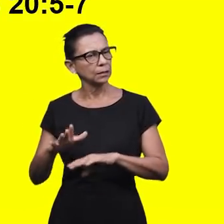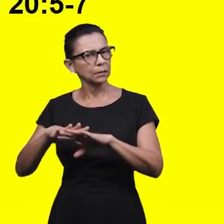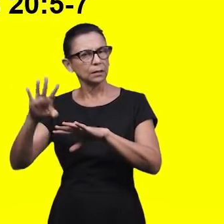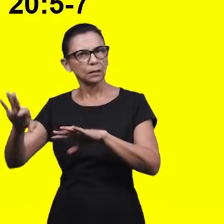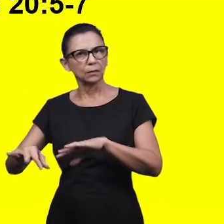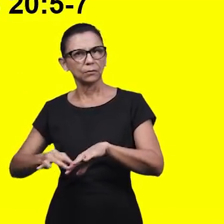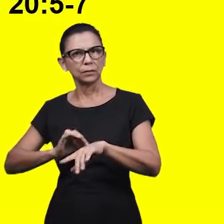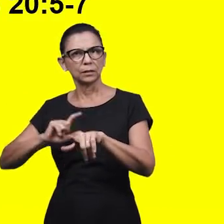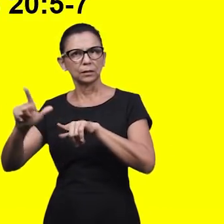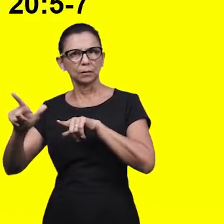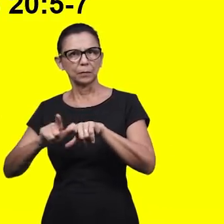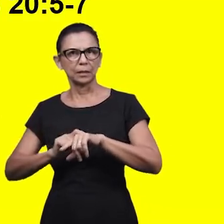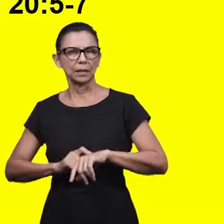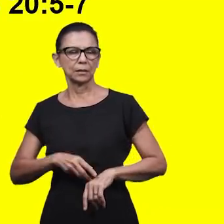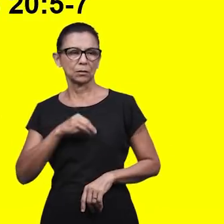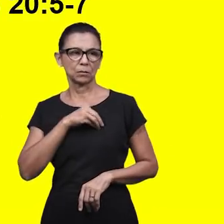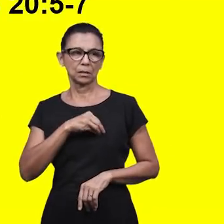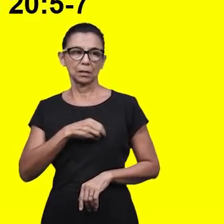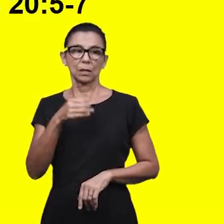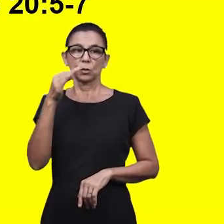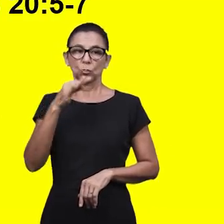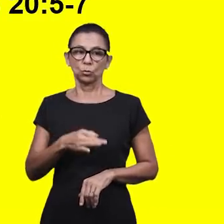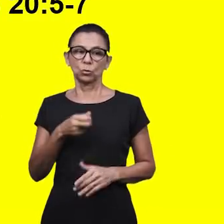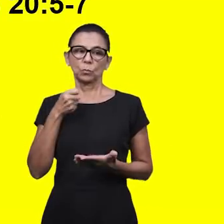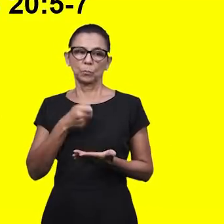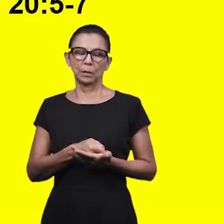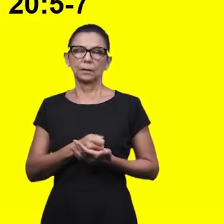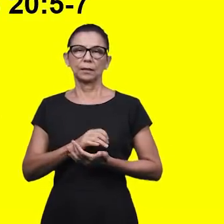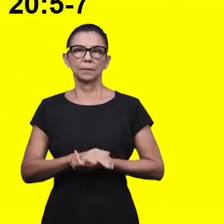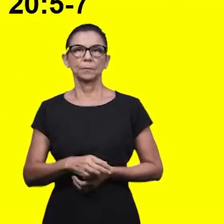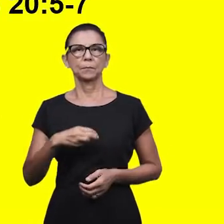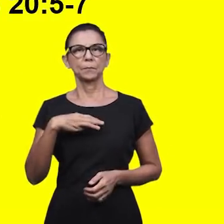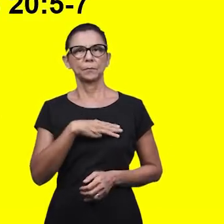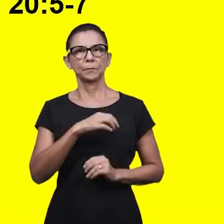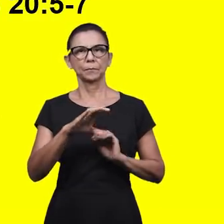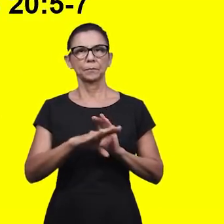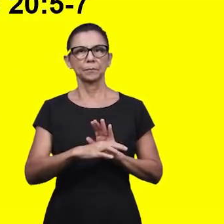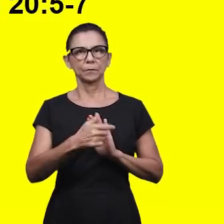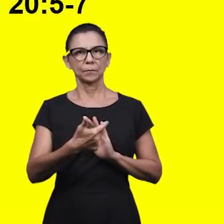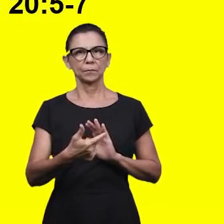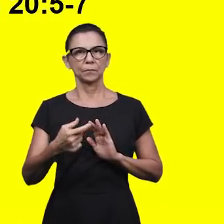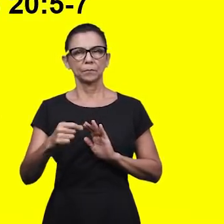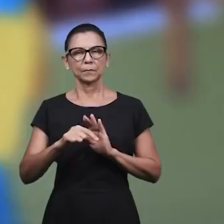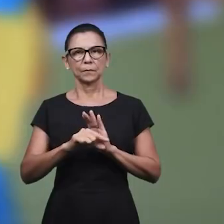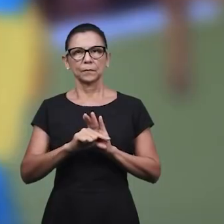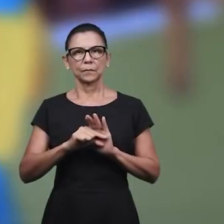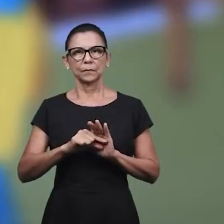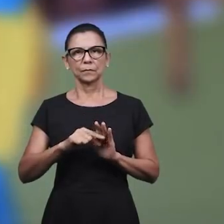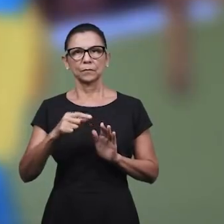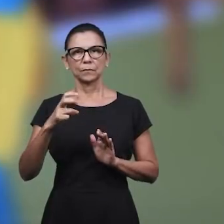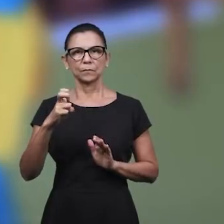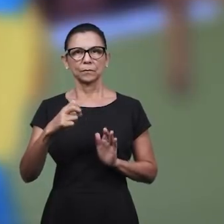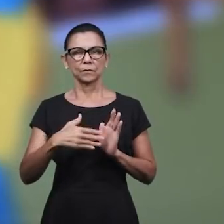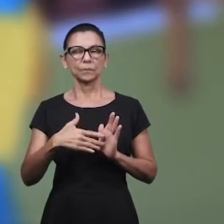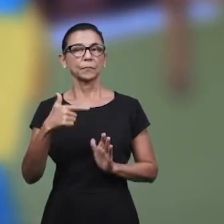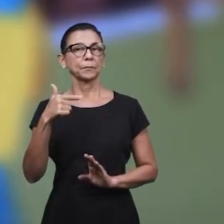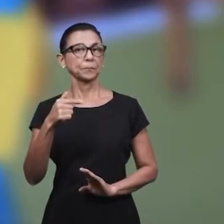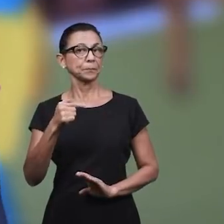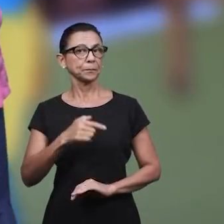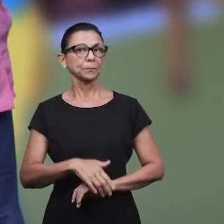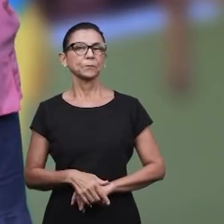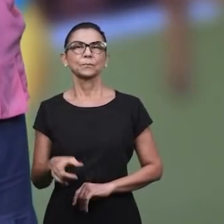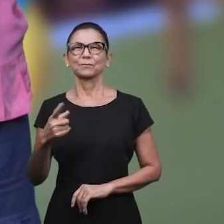for justo. Está escrito em Mateus, capítulo 20, versos 5 e 7.